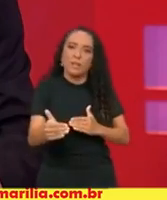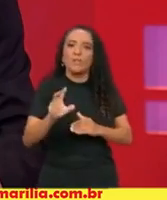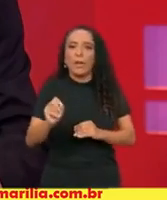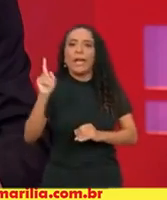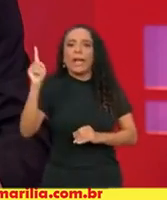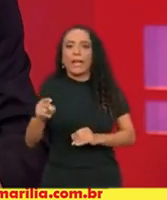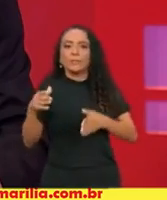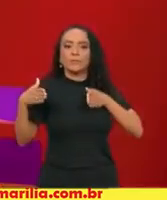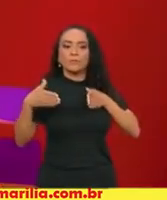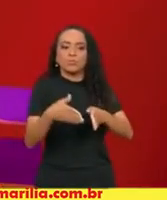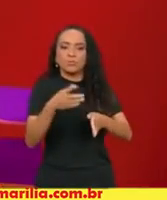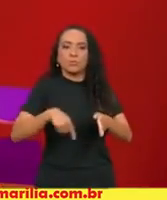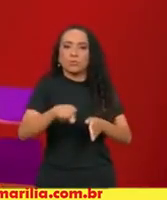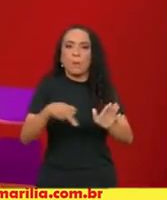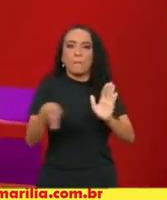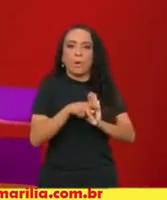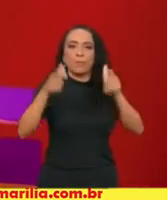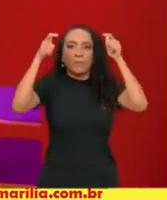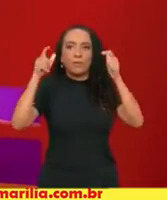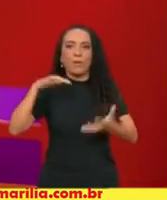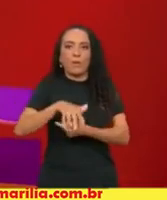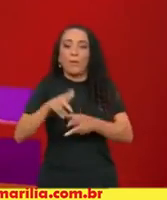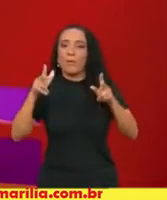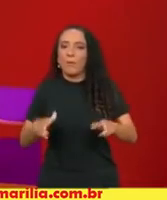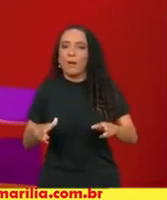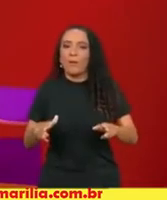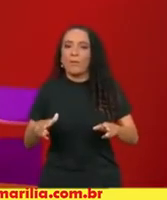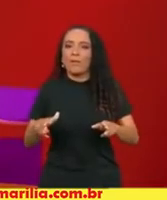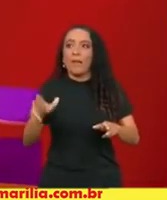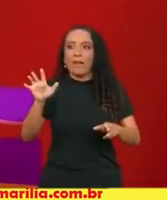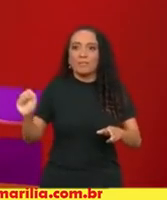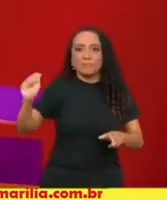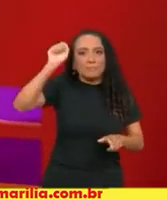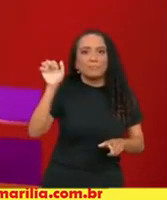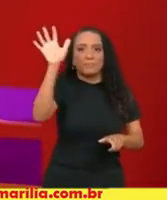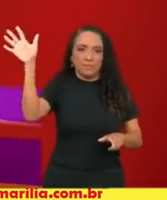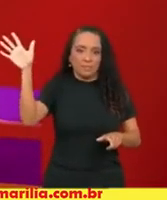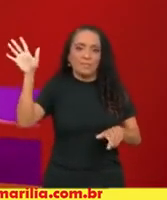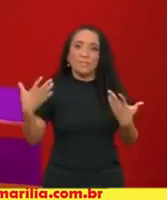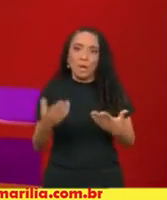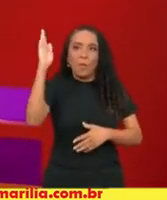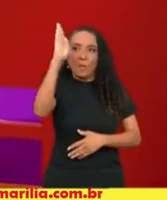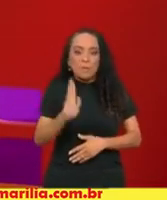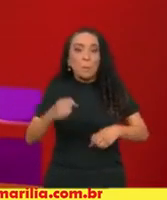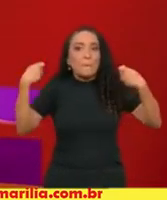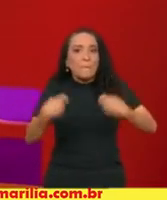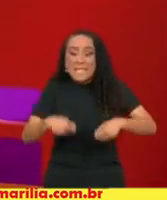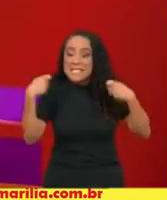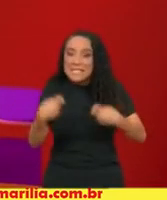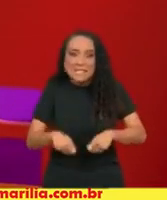alvo, sim, dos imperialismos globais, tal qual o continente africano. Então, o Brasil precisa